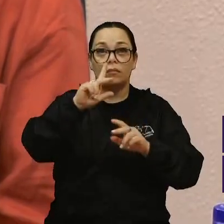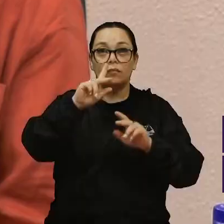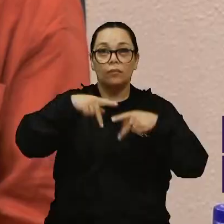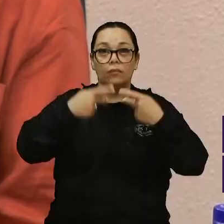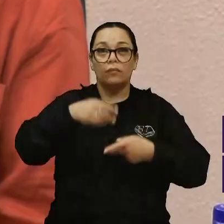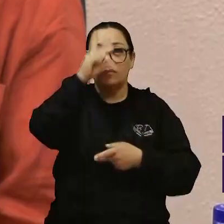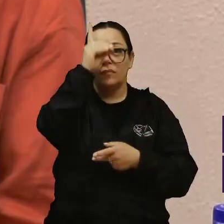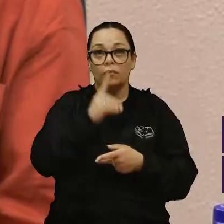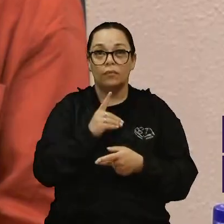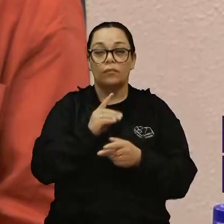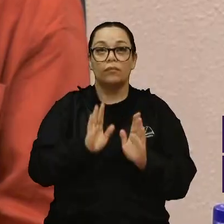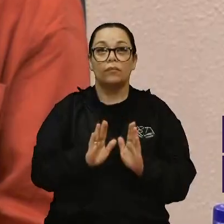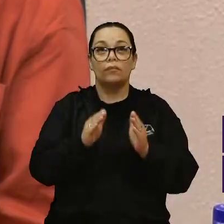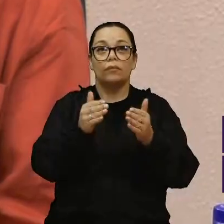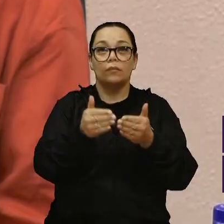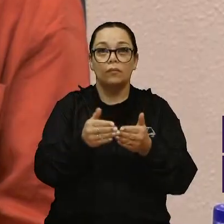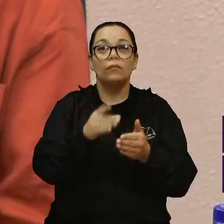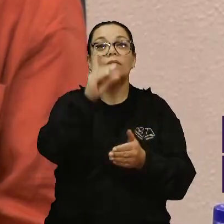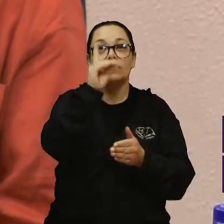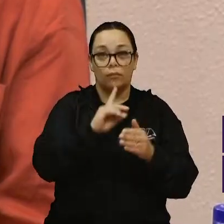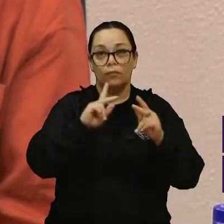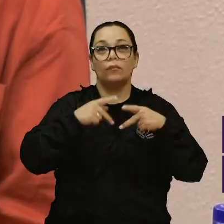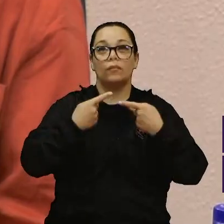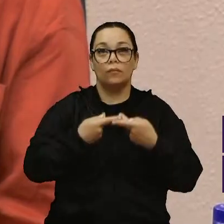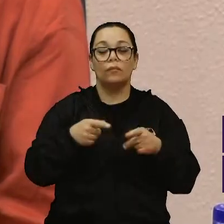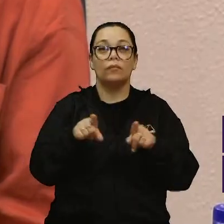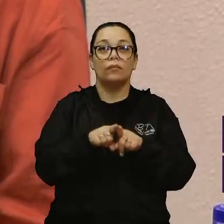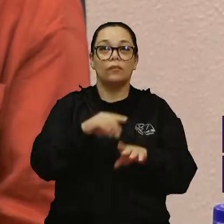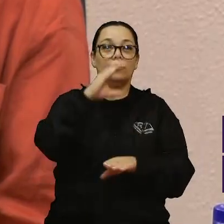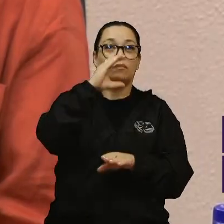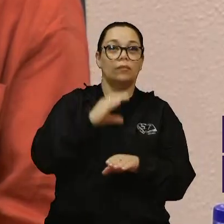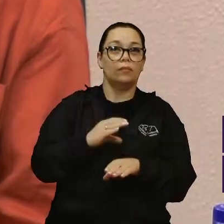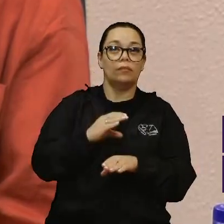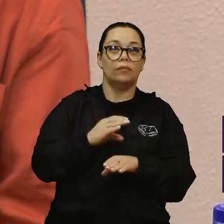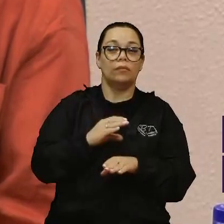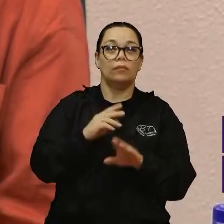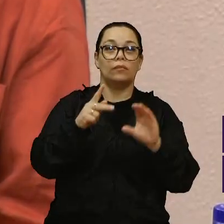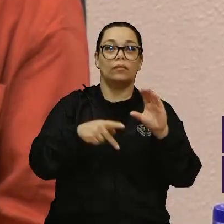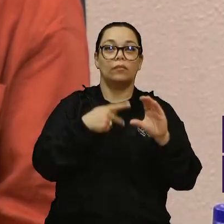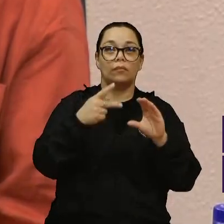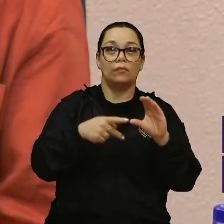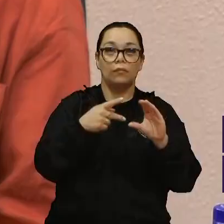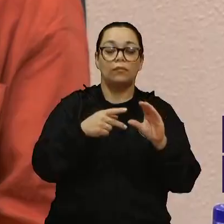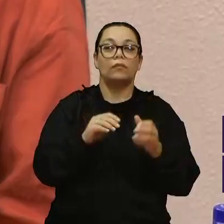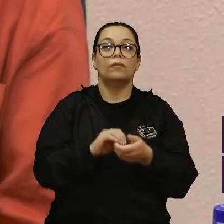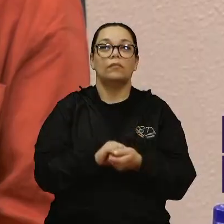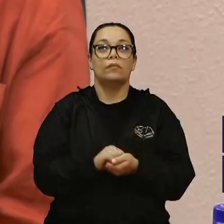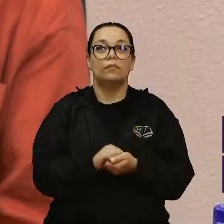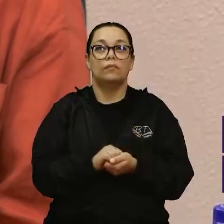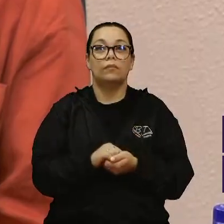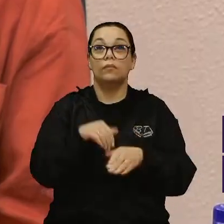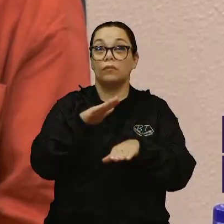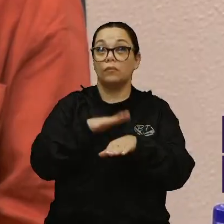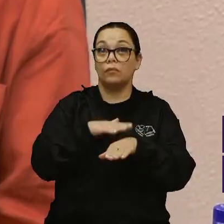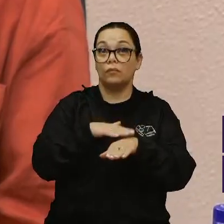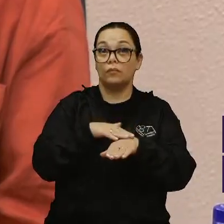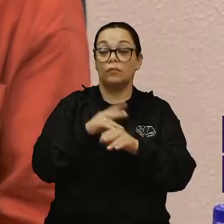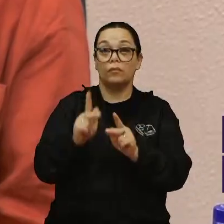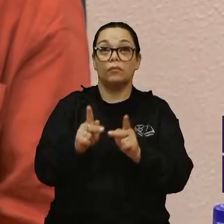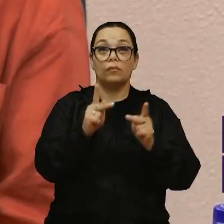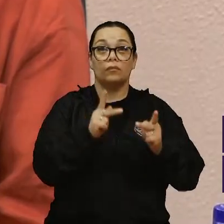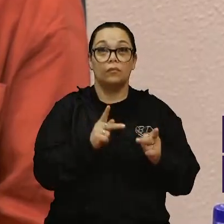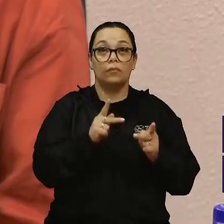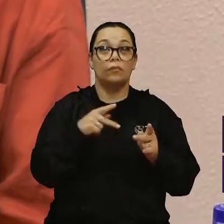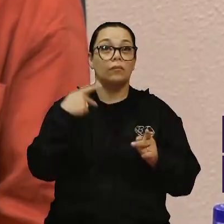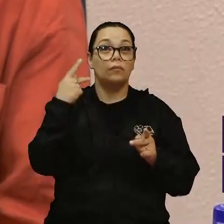Humanos e Comissão de Direitos Humanos e Cidadania da Câmara de Vereadores. Neste momento, convido